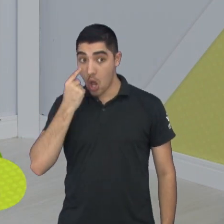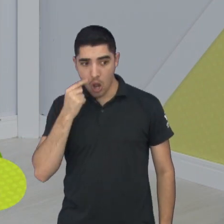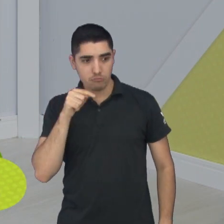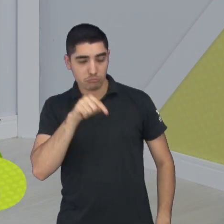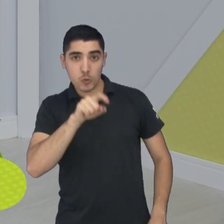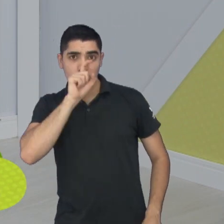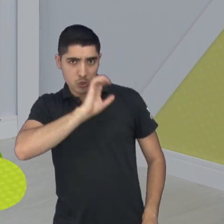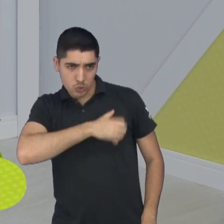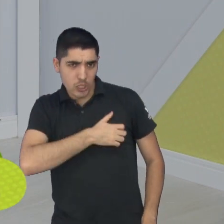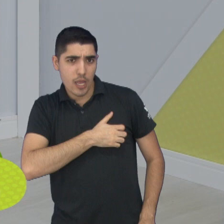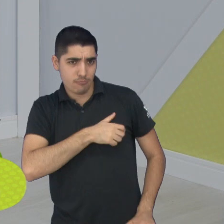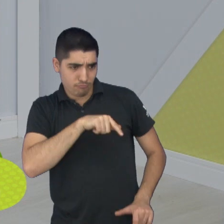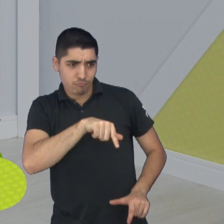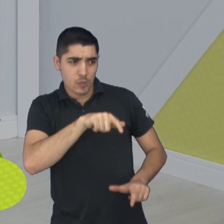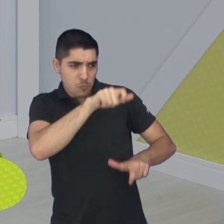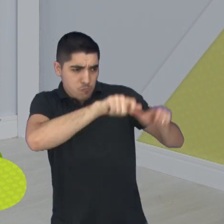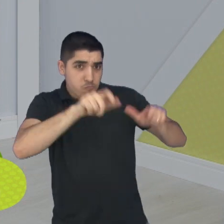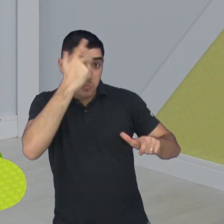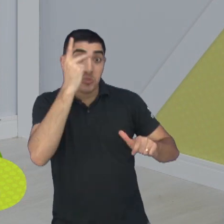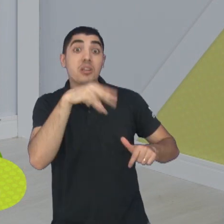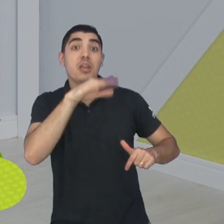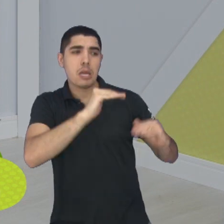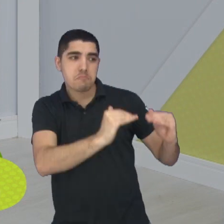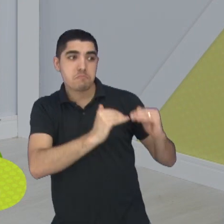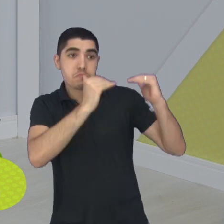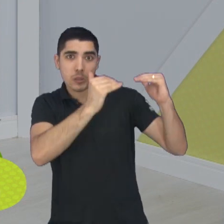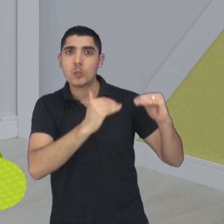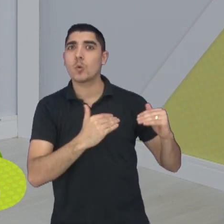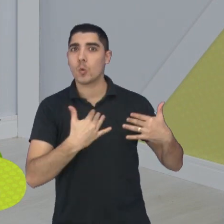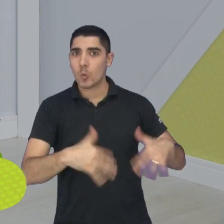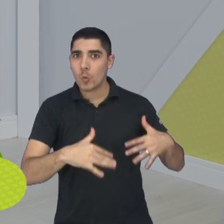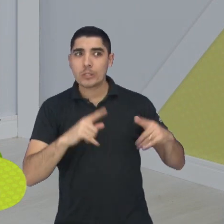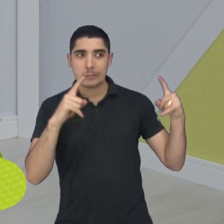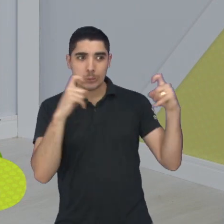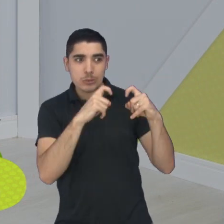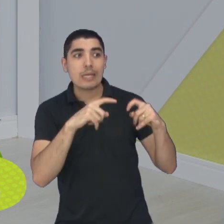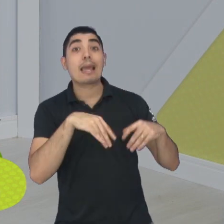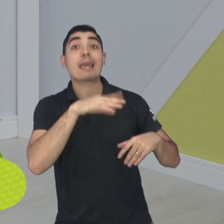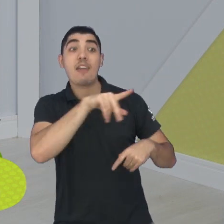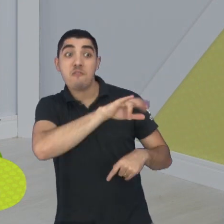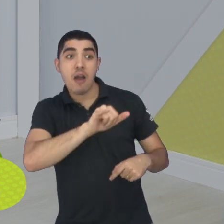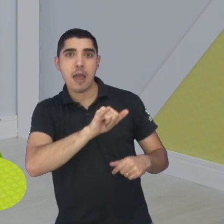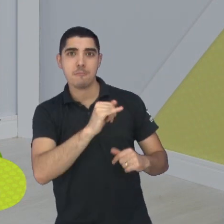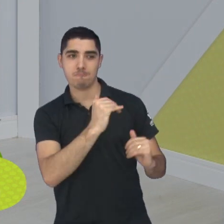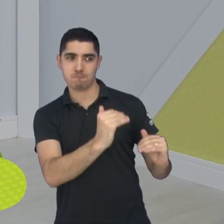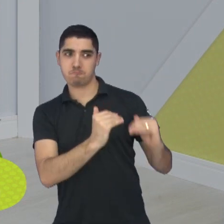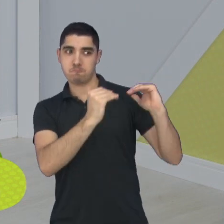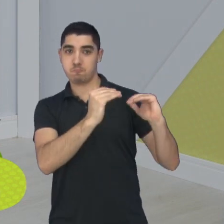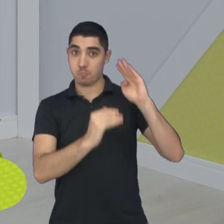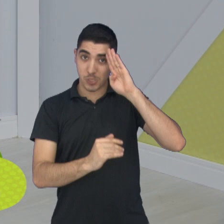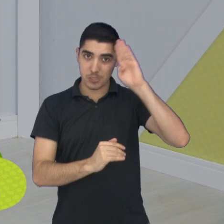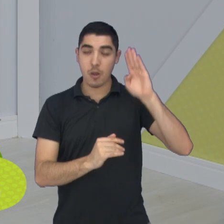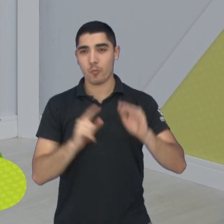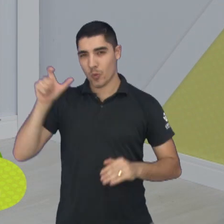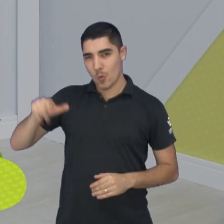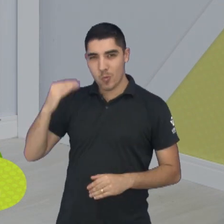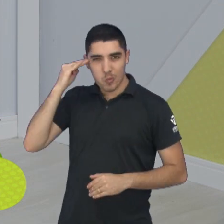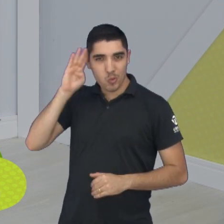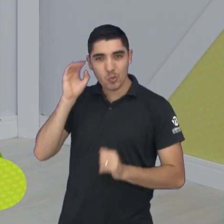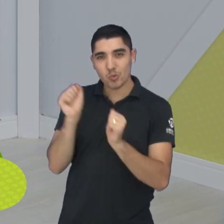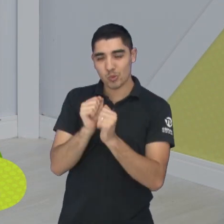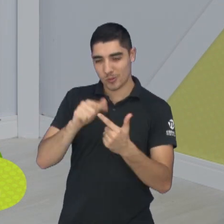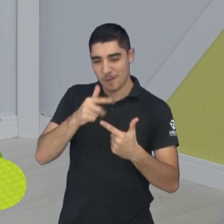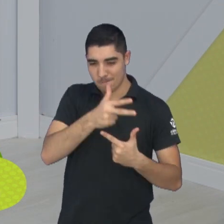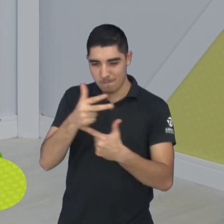está acirrada, a começar pelos goleiros. O Brunão foi conferir isso de perto ao lado do cinegrafista Luciano Coca,